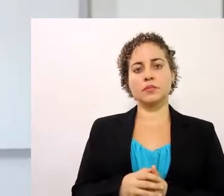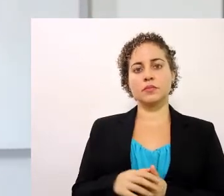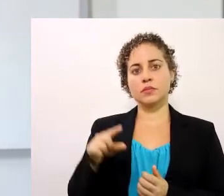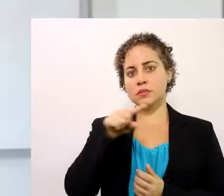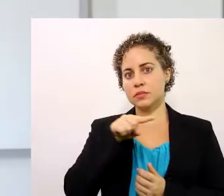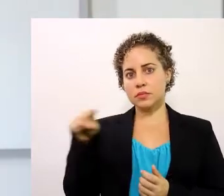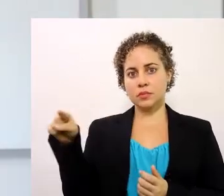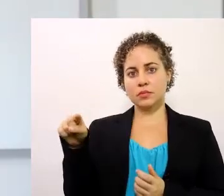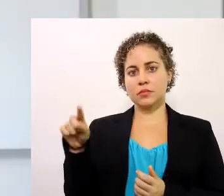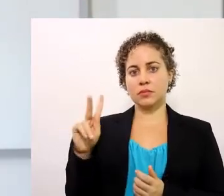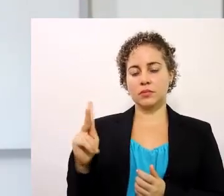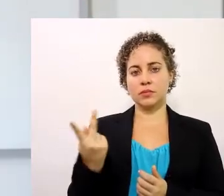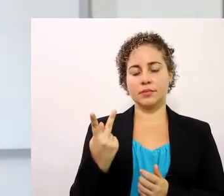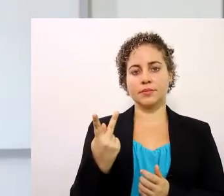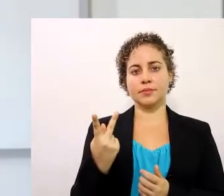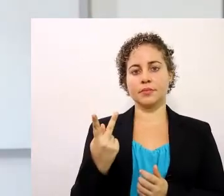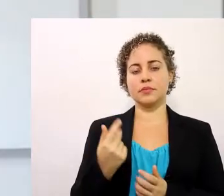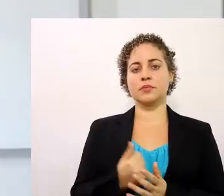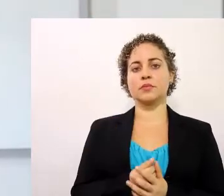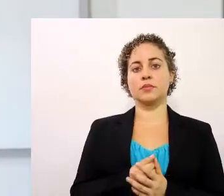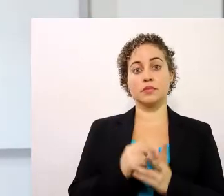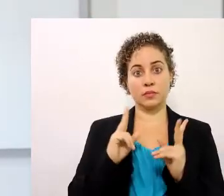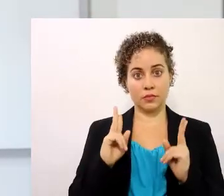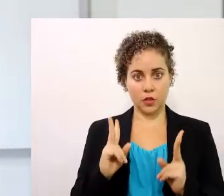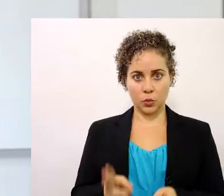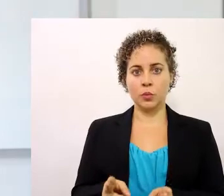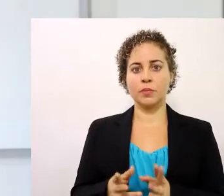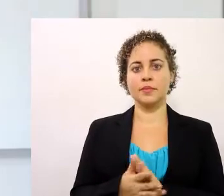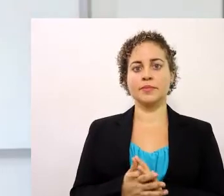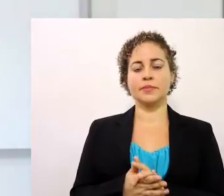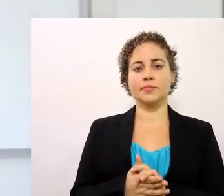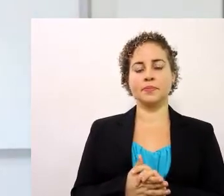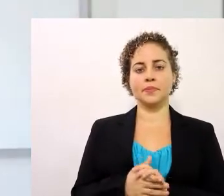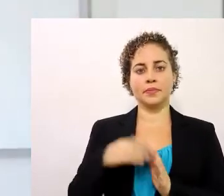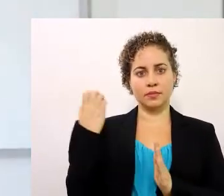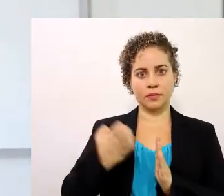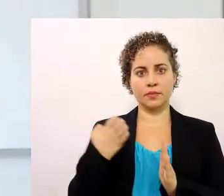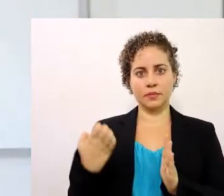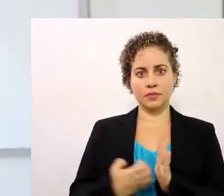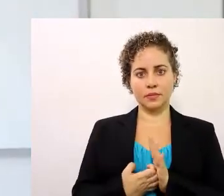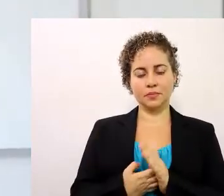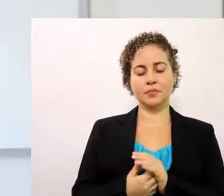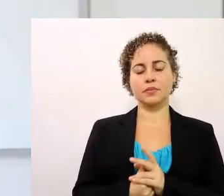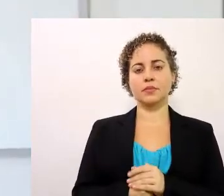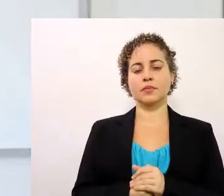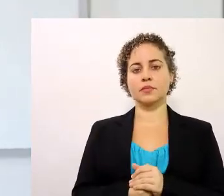sobre H, que continua sendo a mesma empresa,